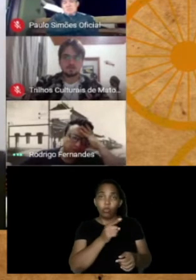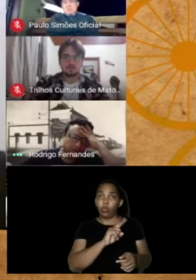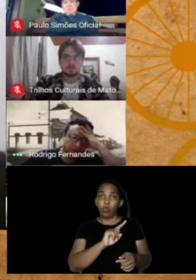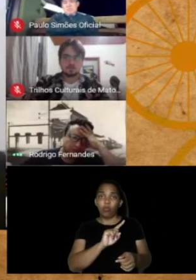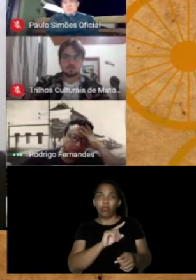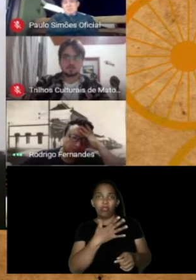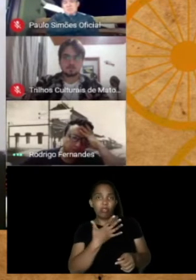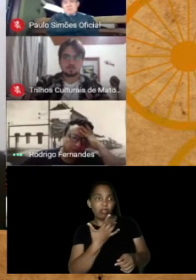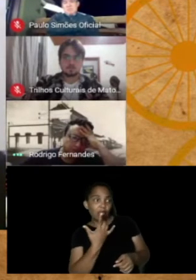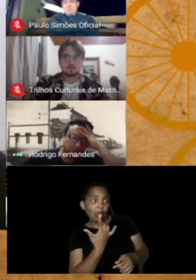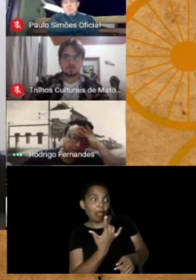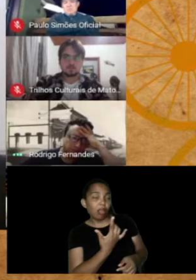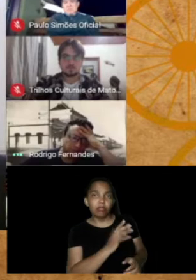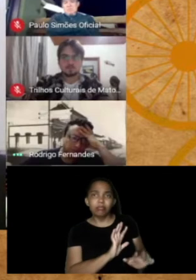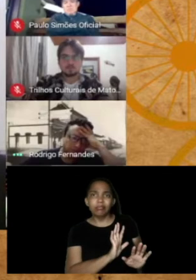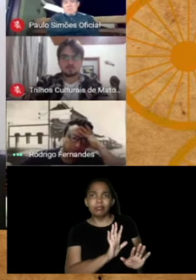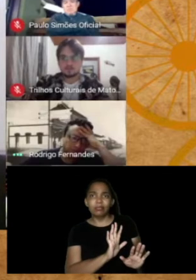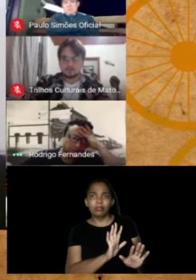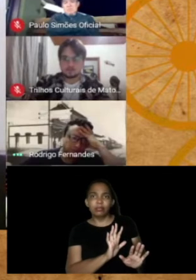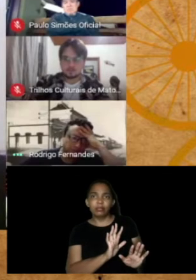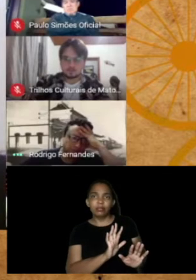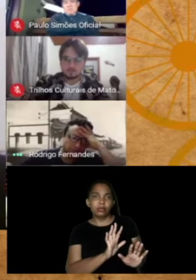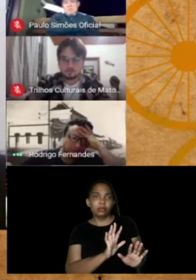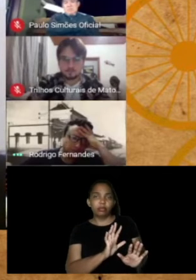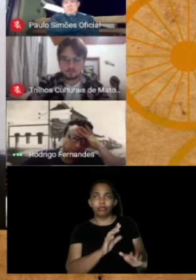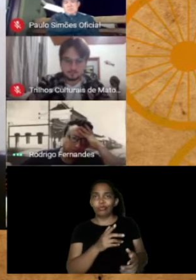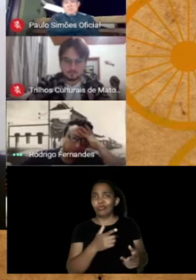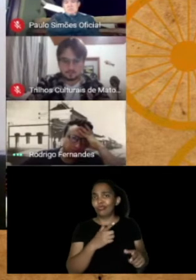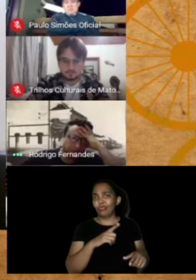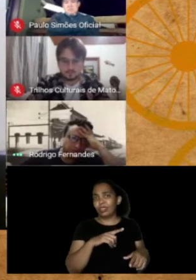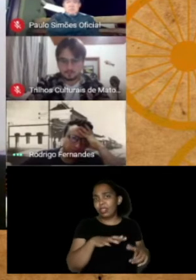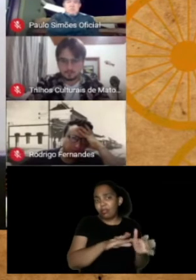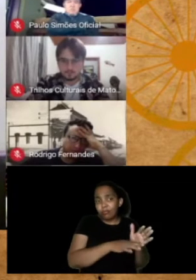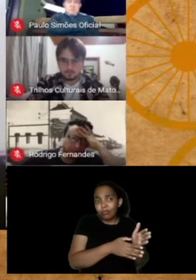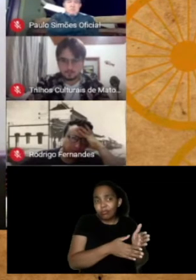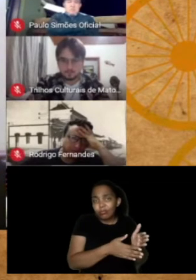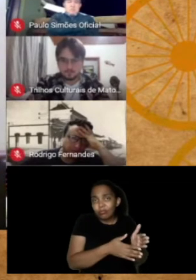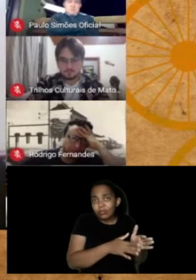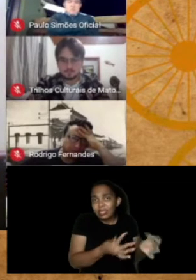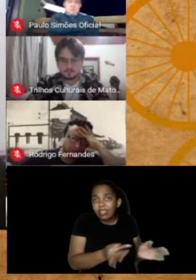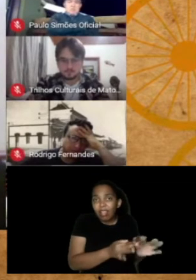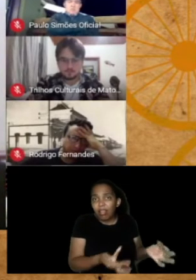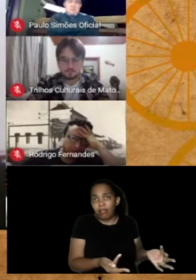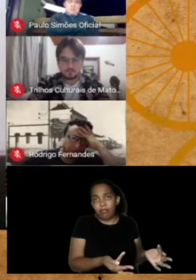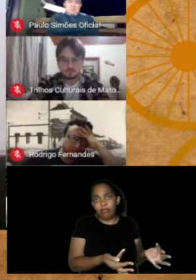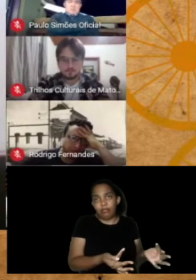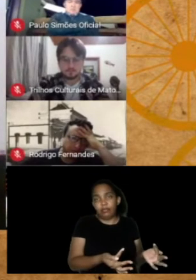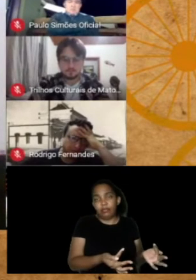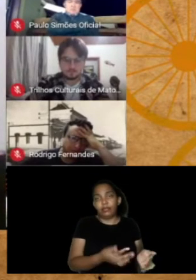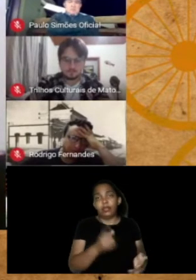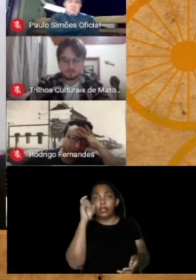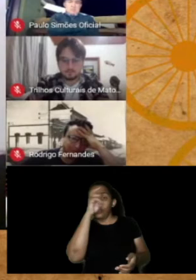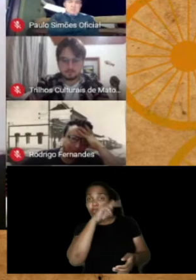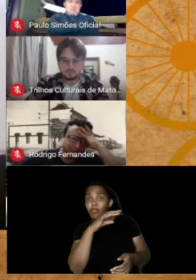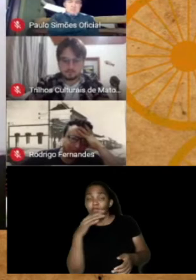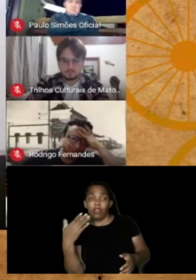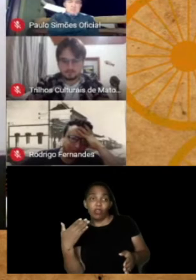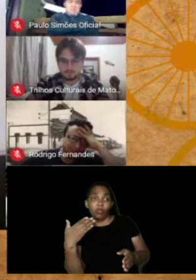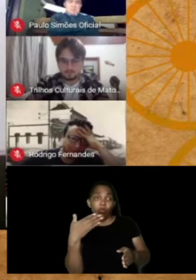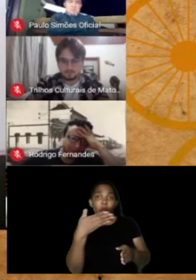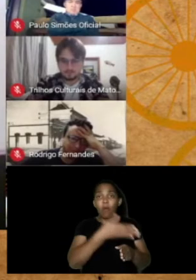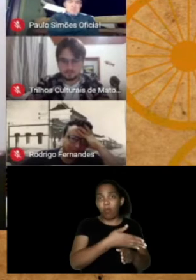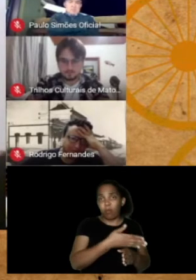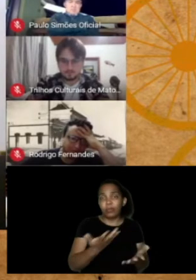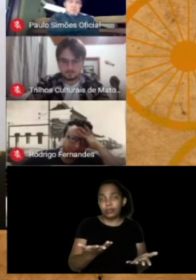atrativa, vamos dizer assim. Até o acesso ali, ele é difícil para você deslocar o turista. Aí colocam